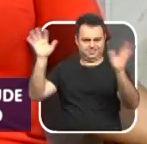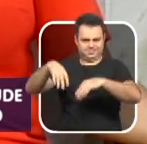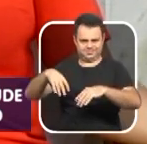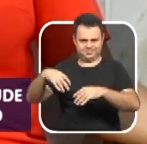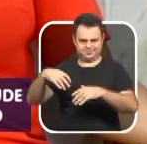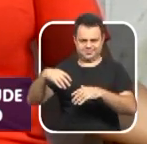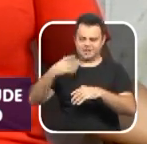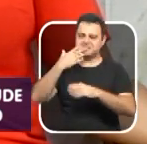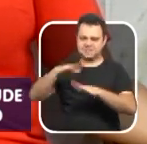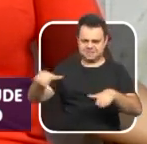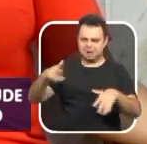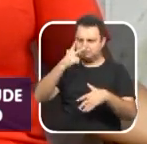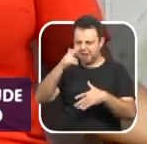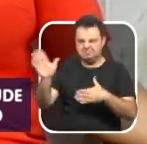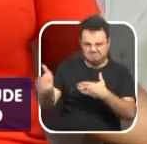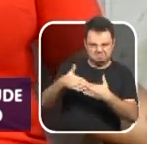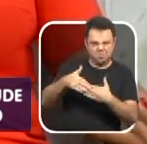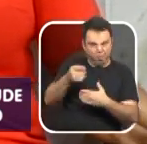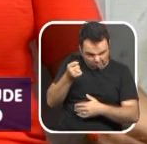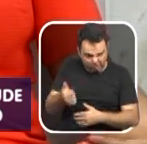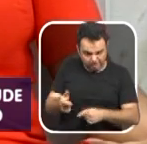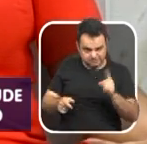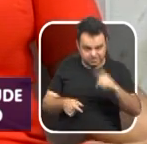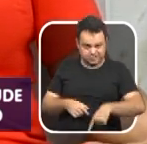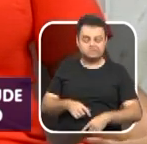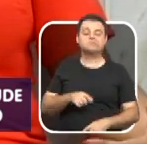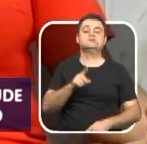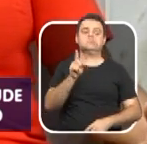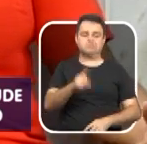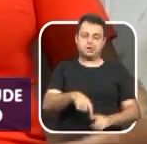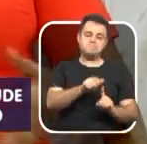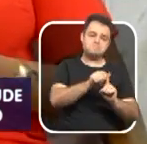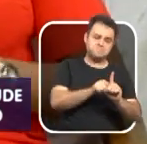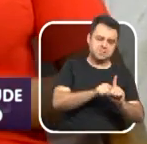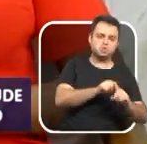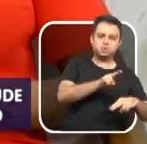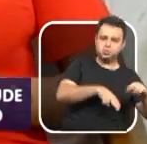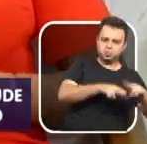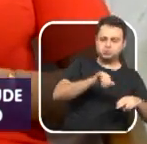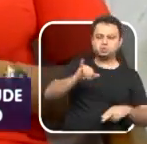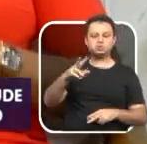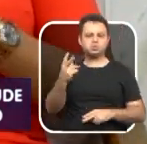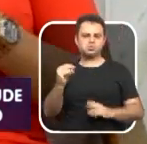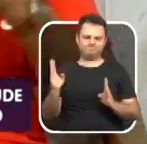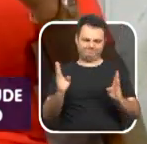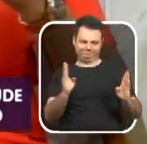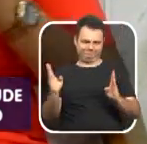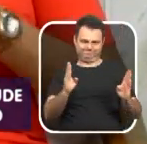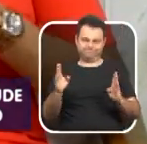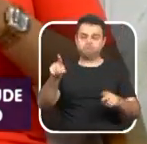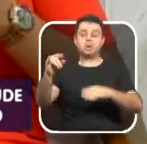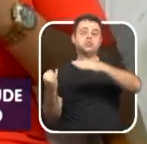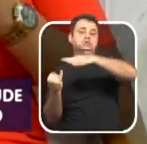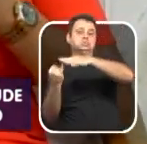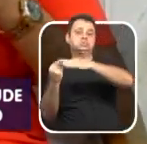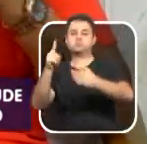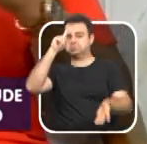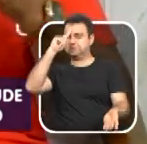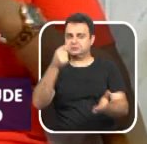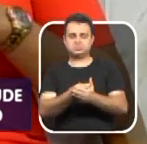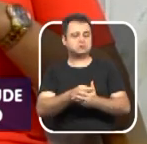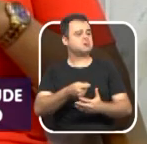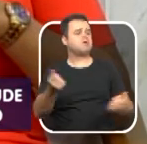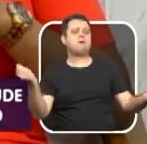não continuar com os serviços associados à assistência social e eles entregaram. Então, ficou todo